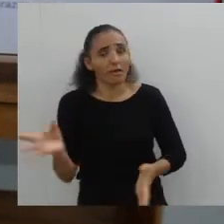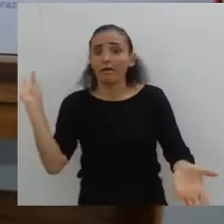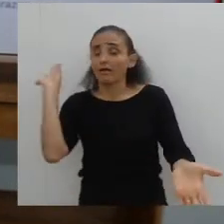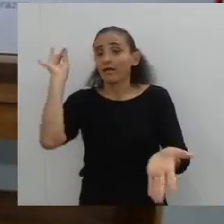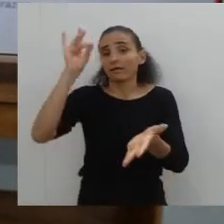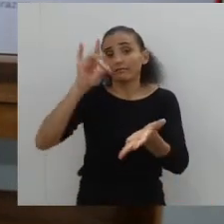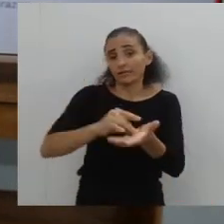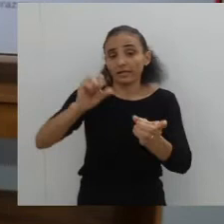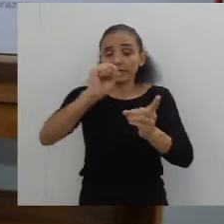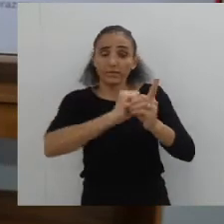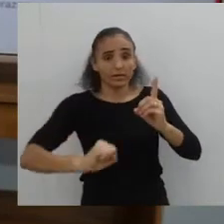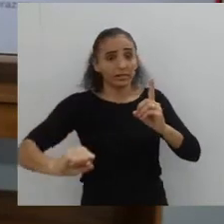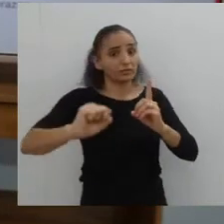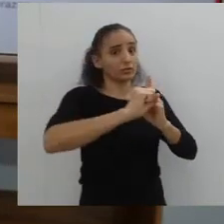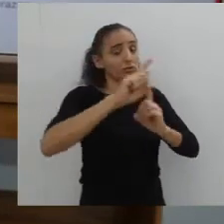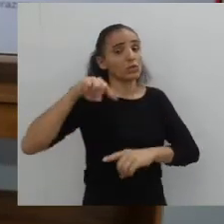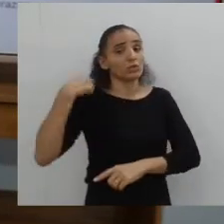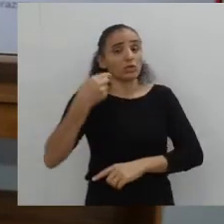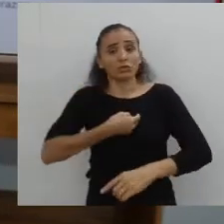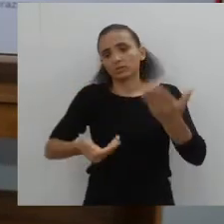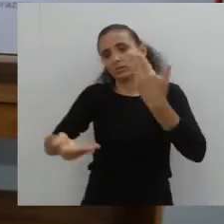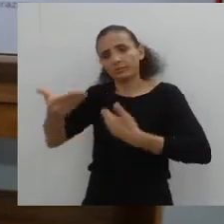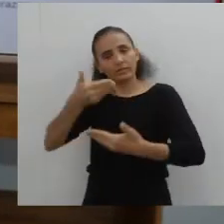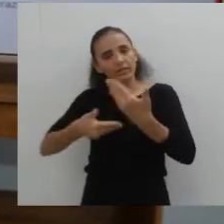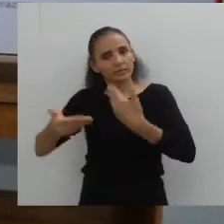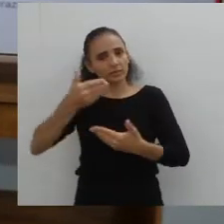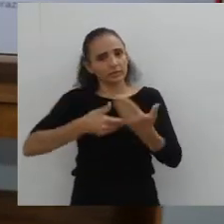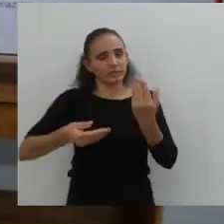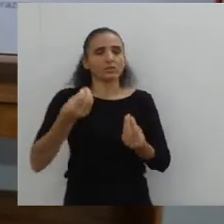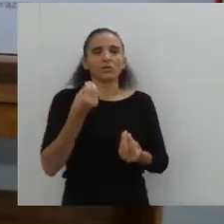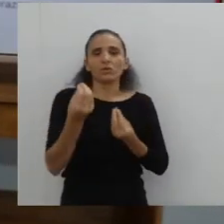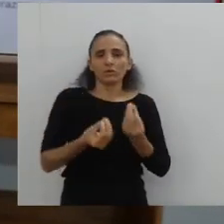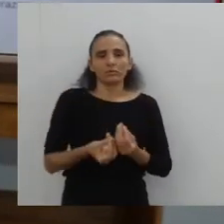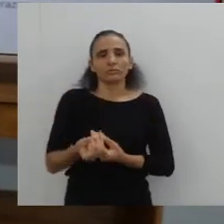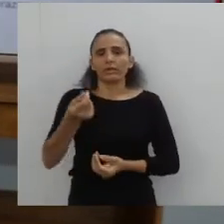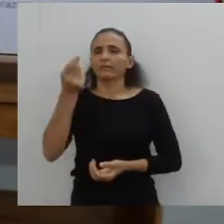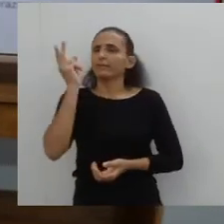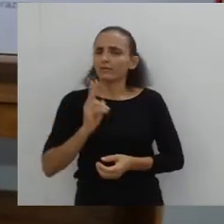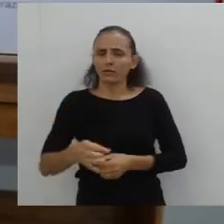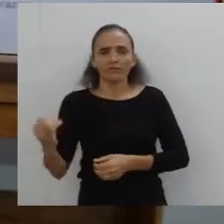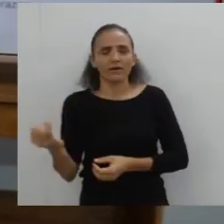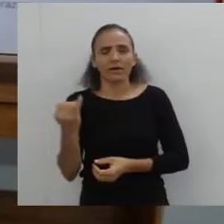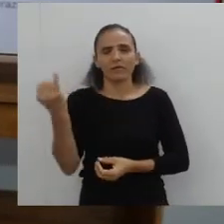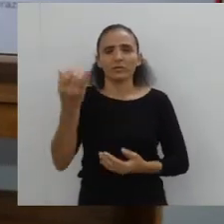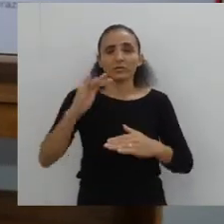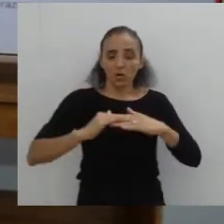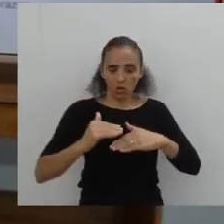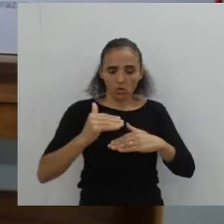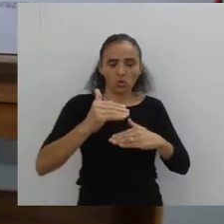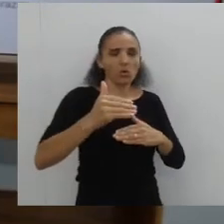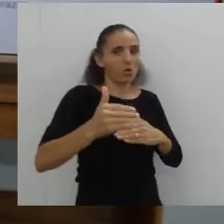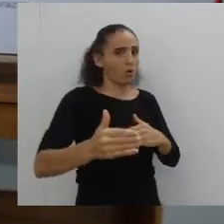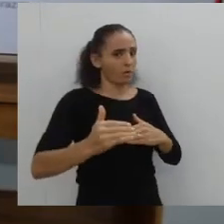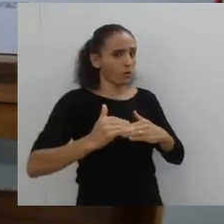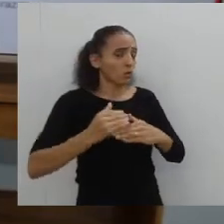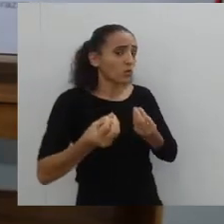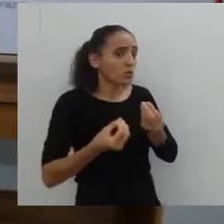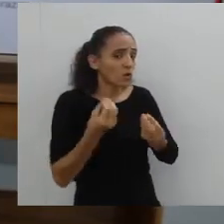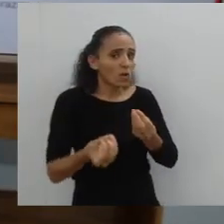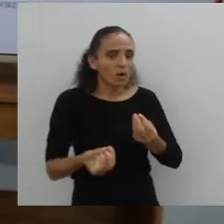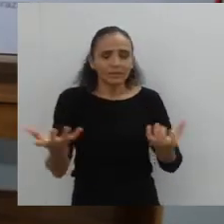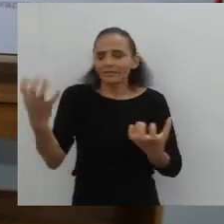realidade social em que nós estamos inseridos. Além, eu repito, isso é importante, além de reproduzir,